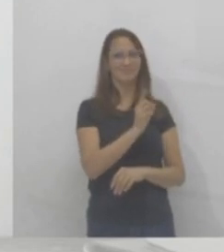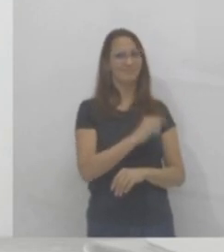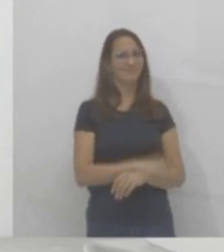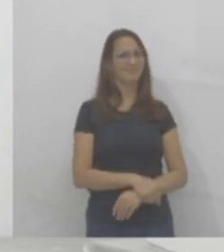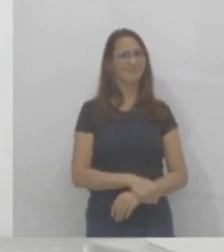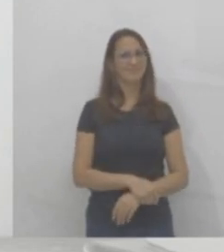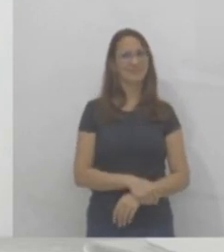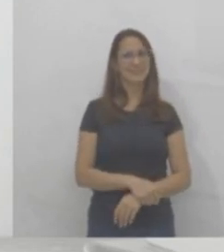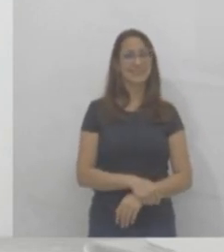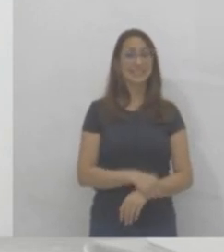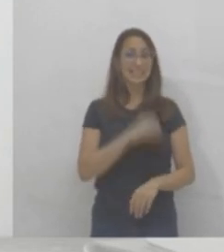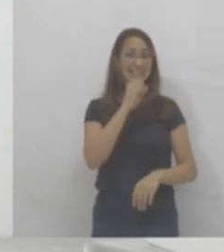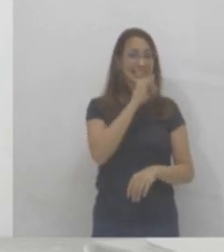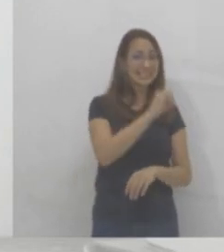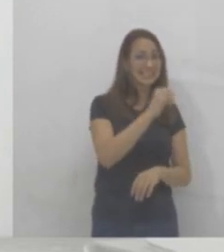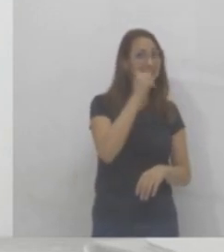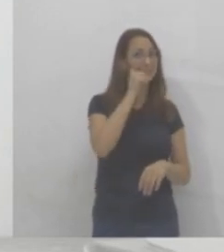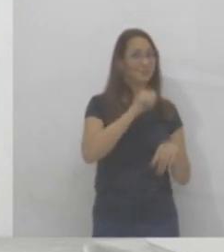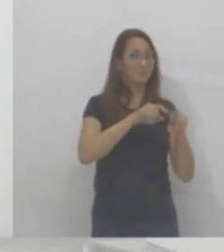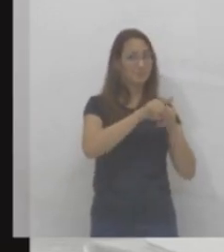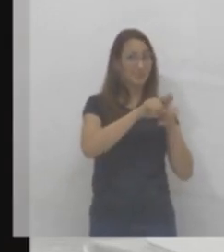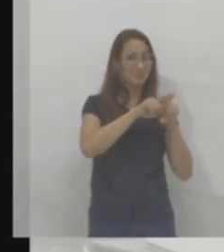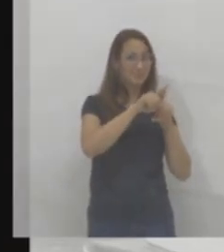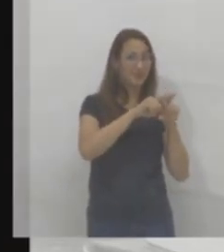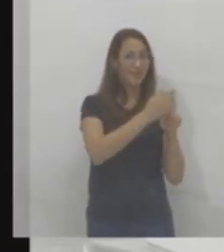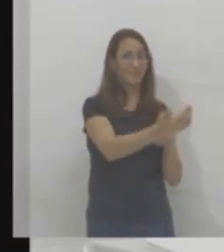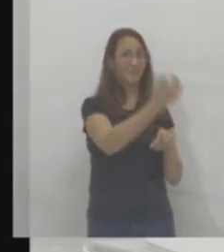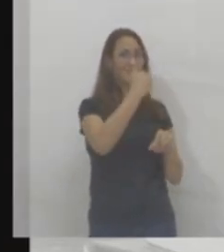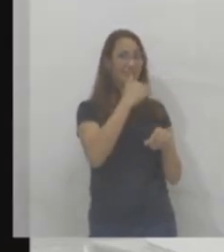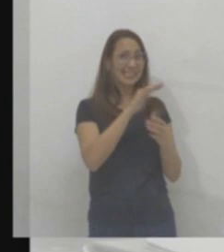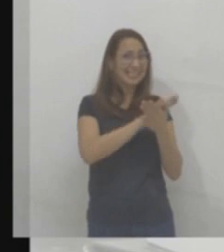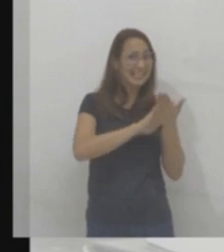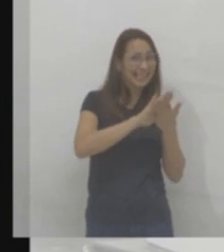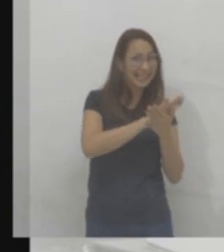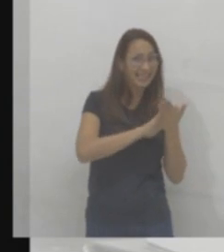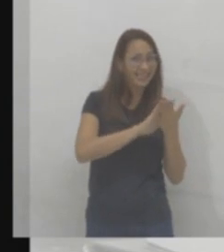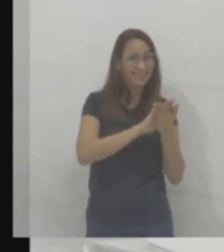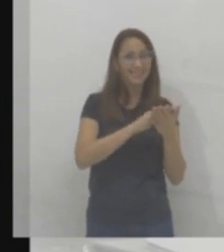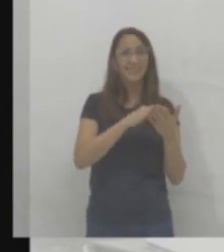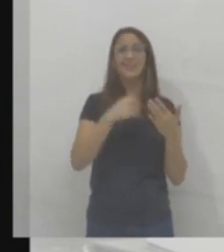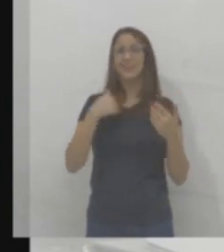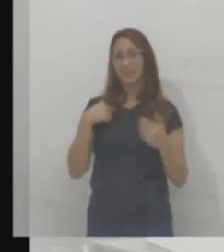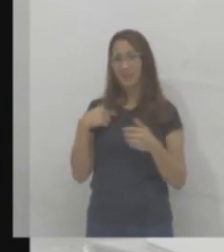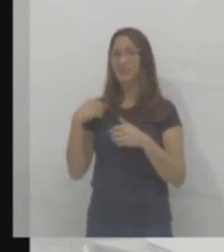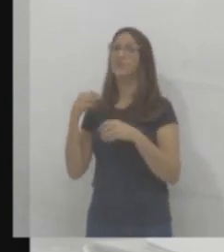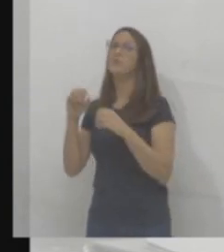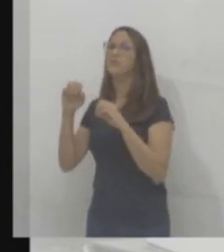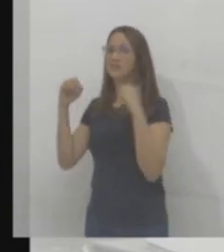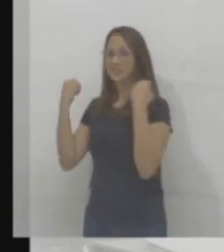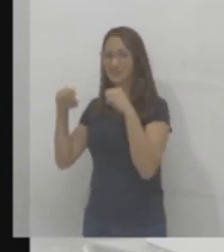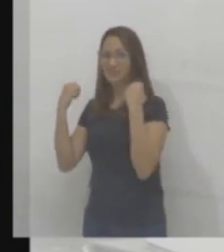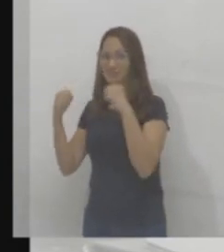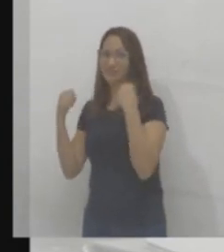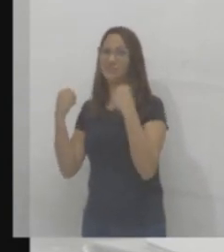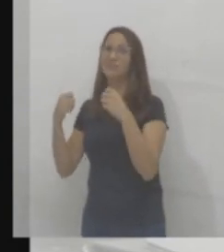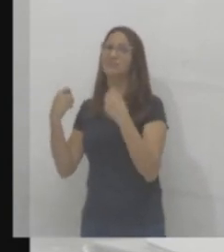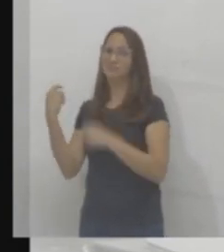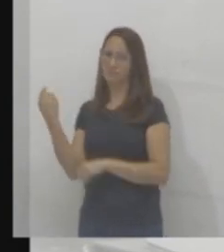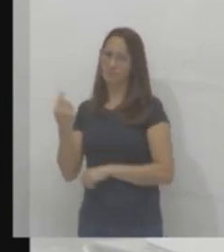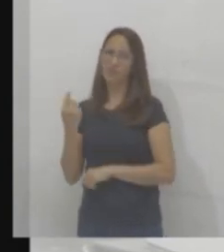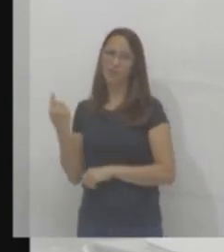Essa é a possibilidade lógica, tá? Agora eu tenho aqui pra gente algo pra gente pensar,